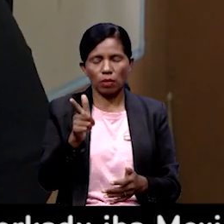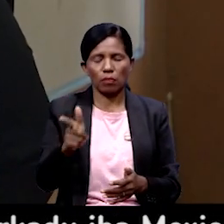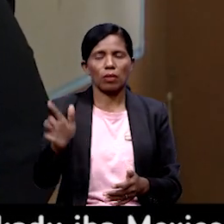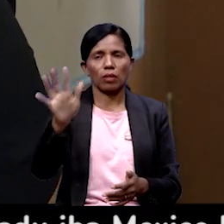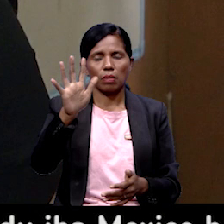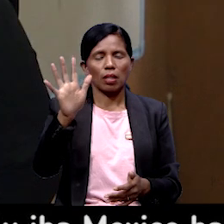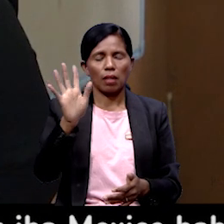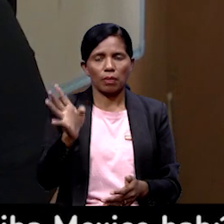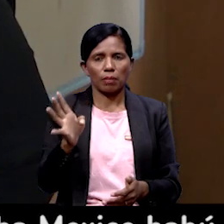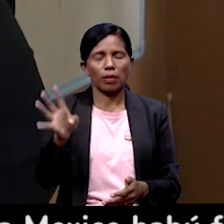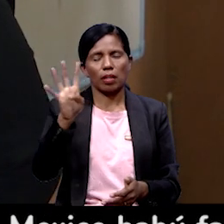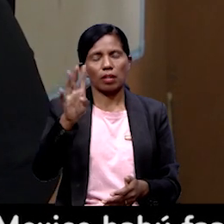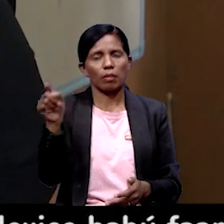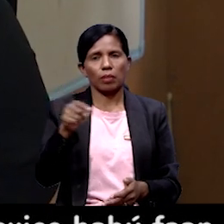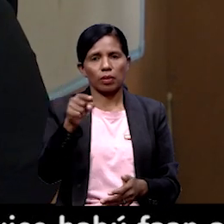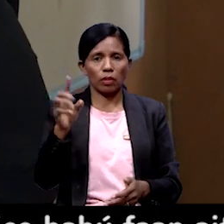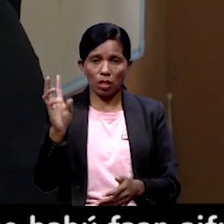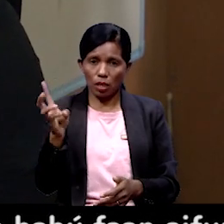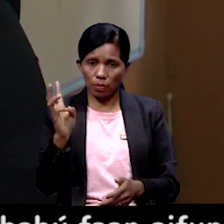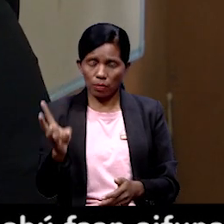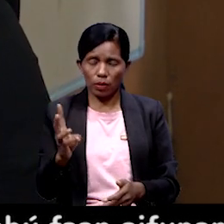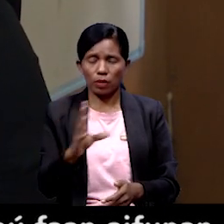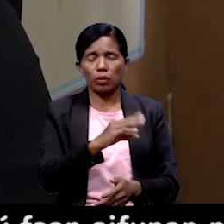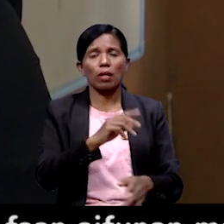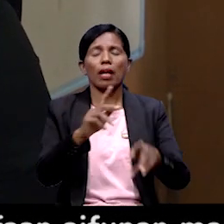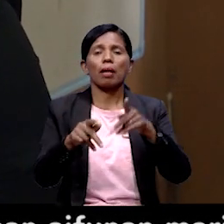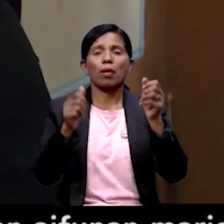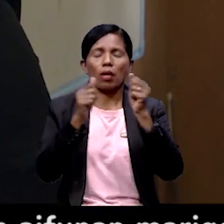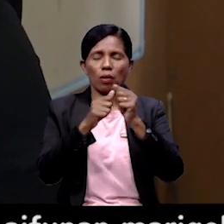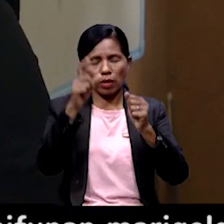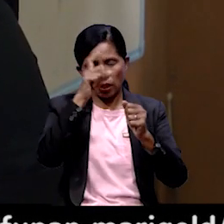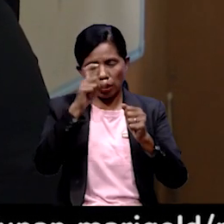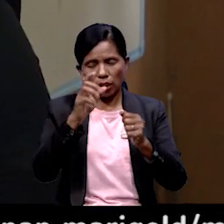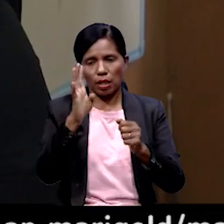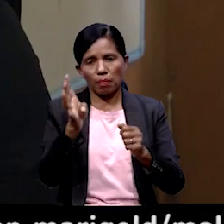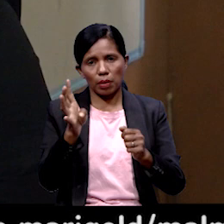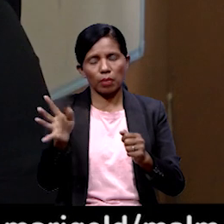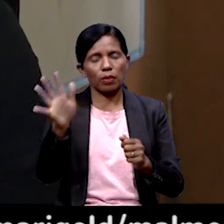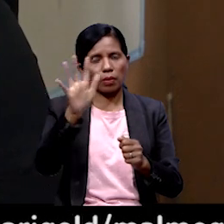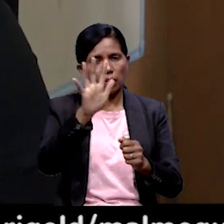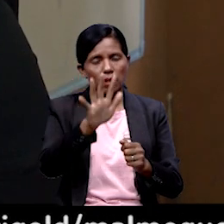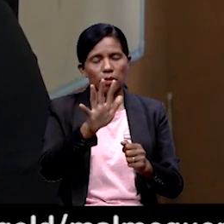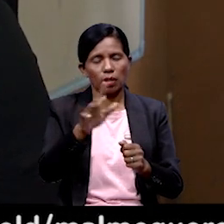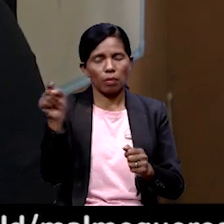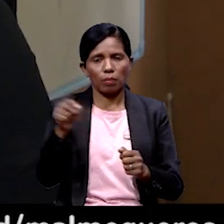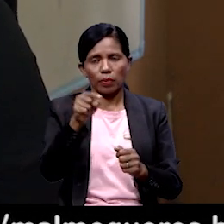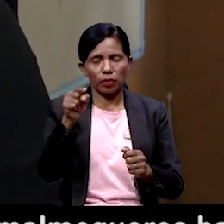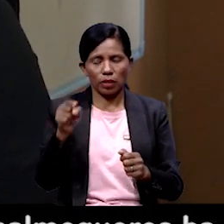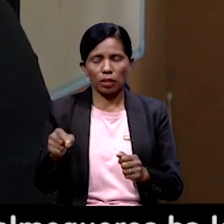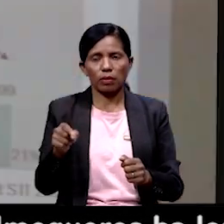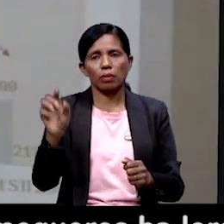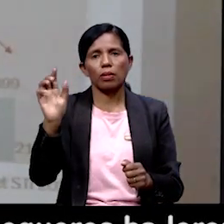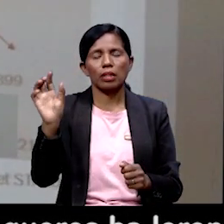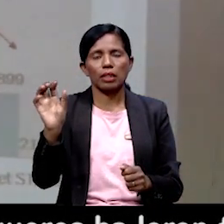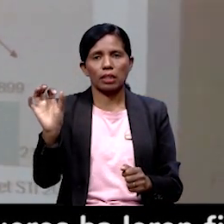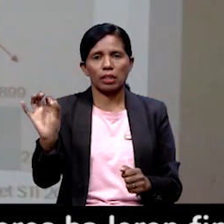hat iha persentu ne nulu. Nune emos ema ho idade hat nulu resin lima iha persentu sanulu resin siam.